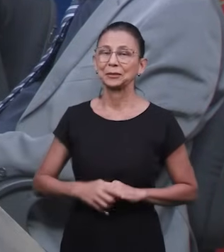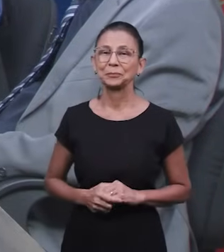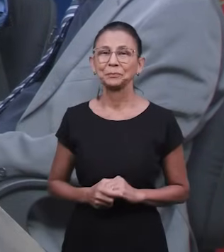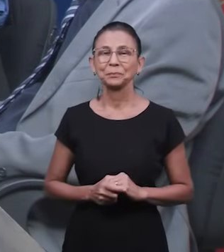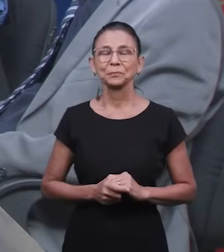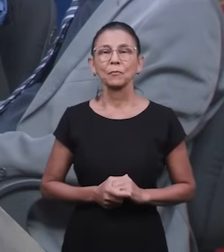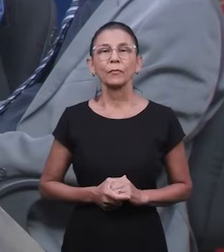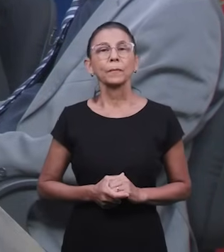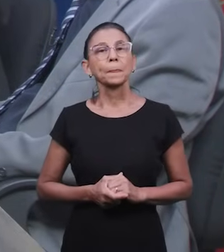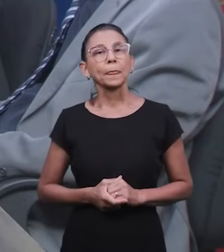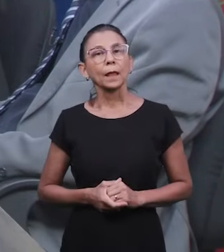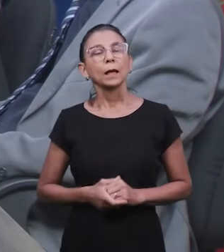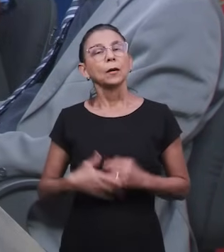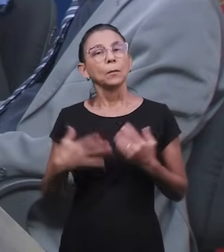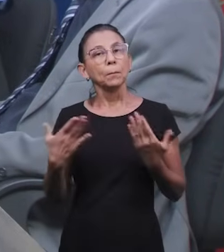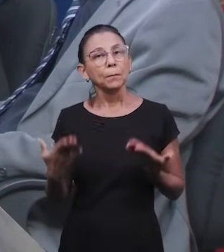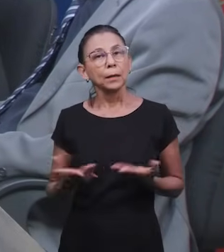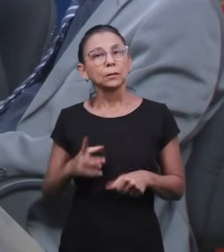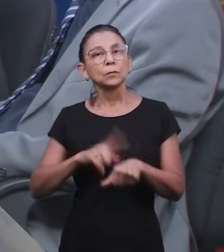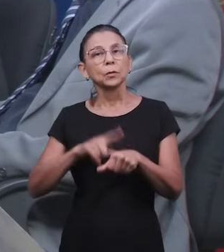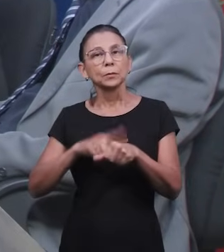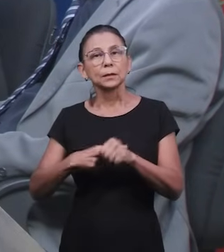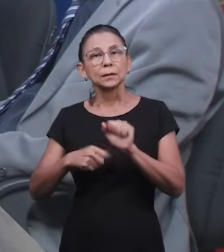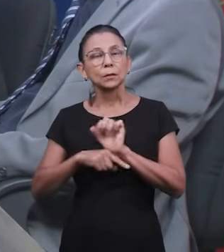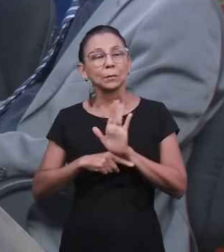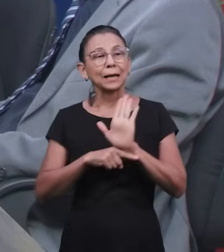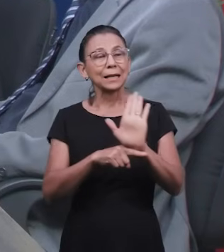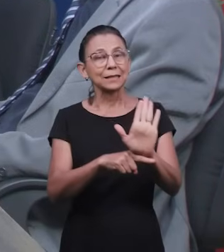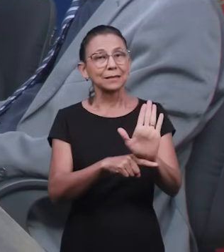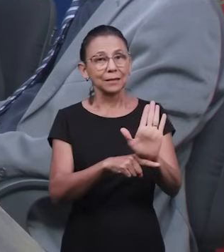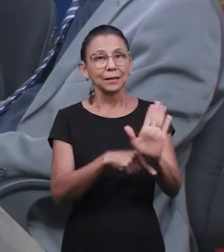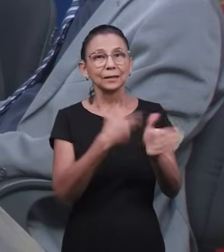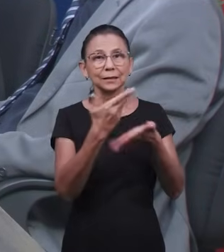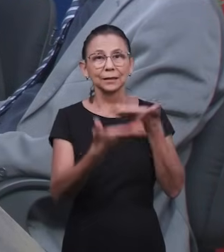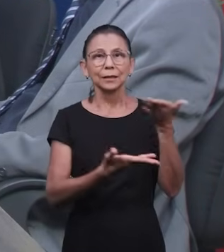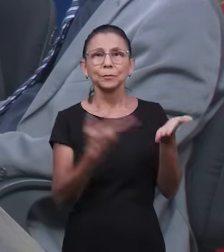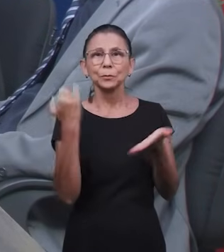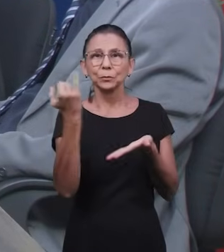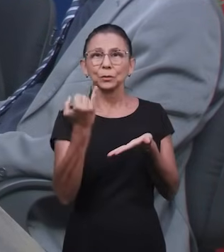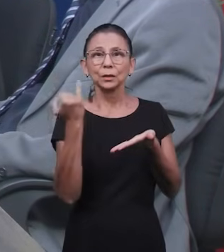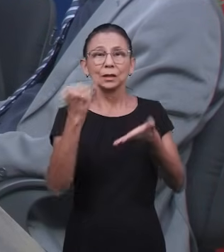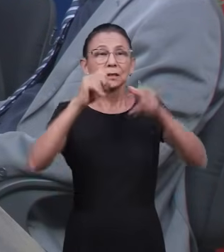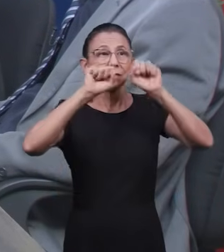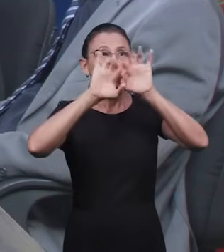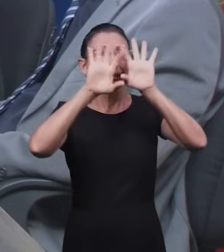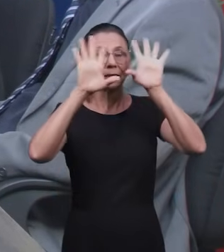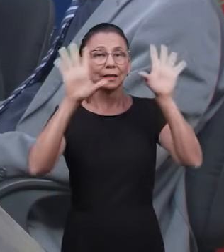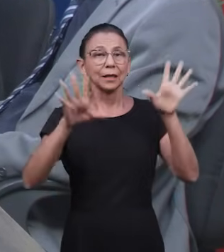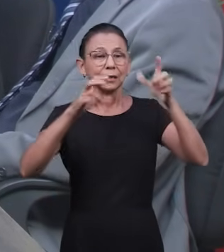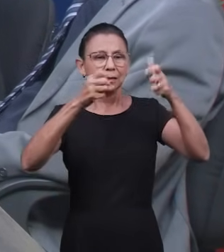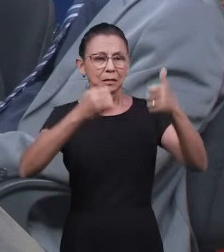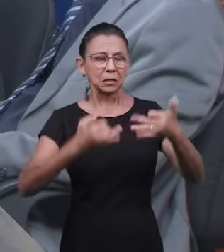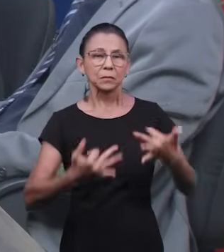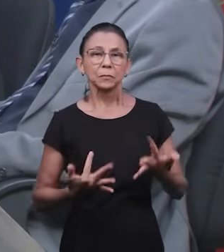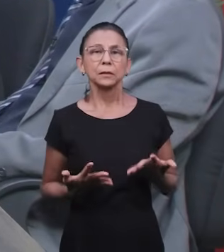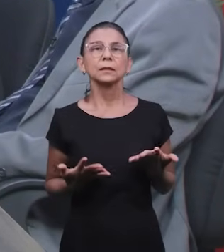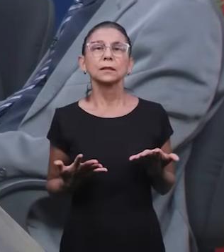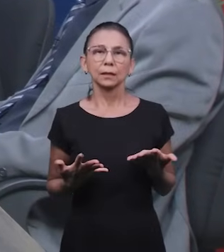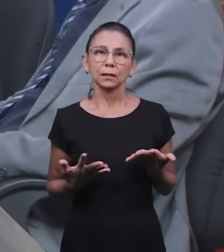tendo uma assistência, e por isso o pastor João da Mata colocou muito bem aqui, o 0800 é justamente para